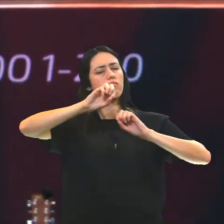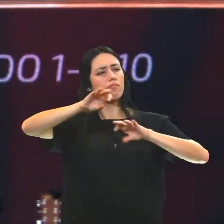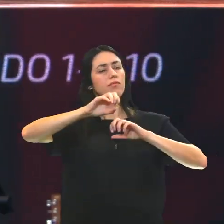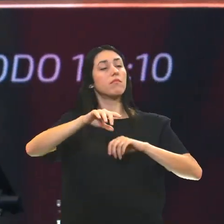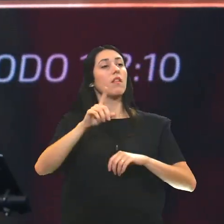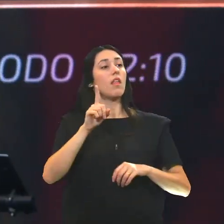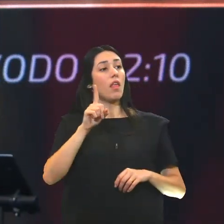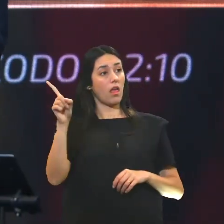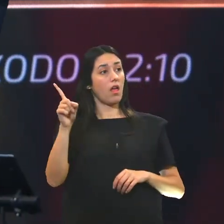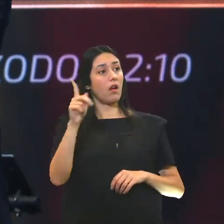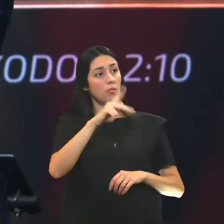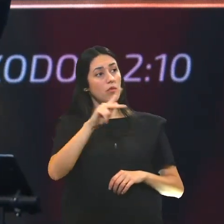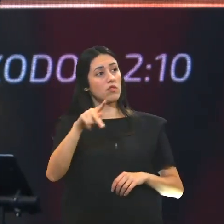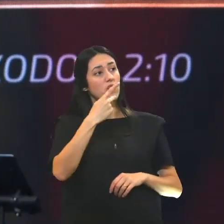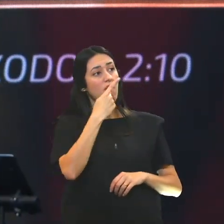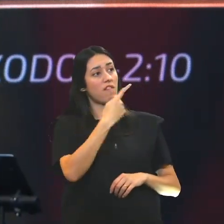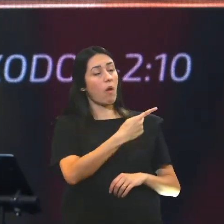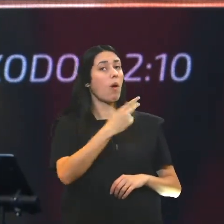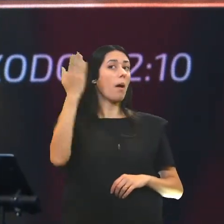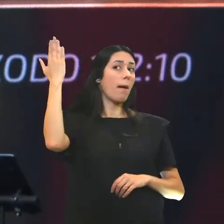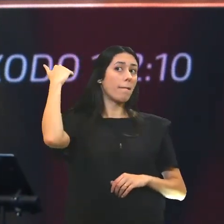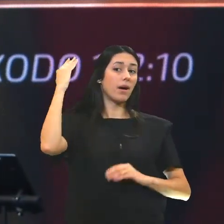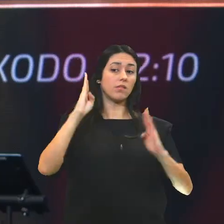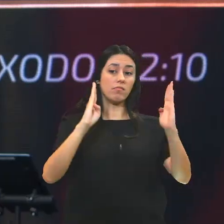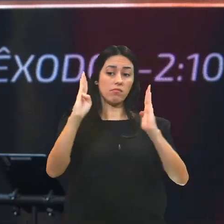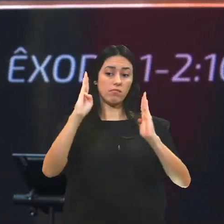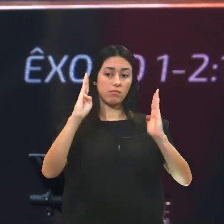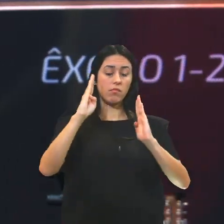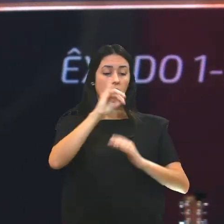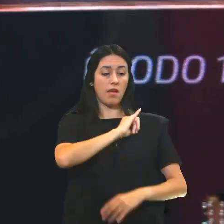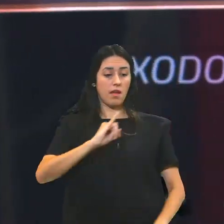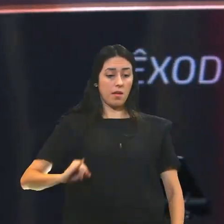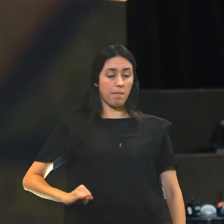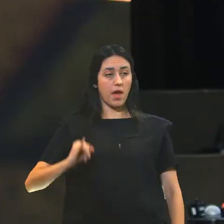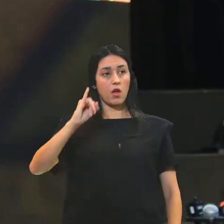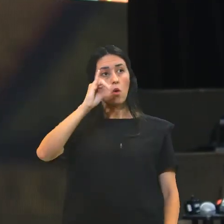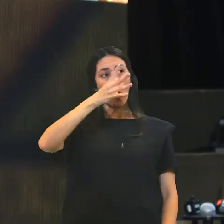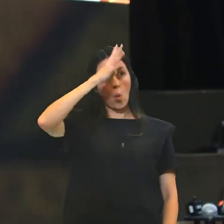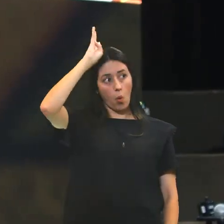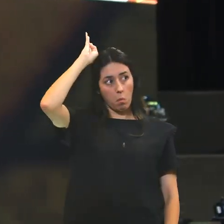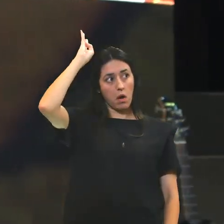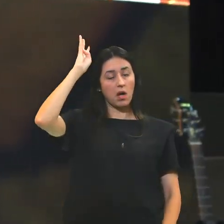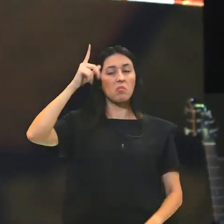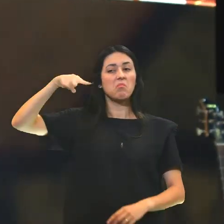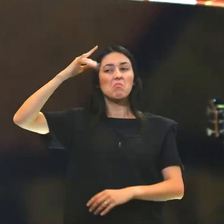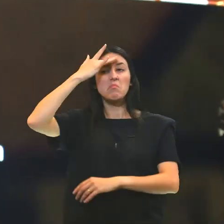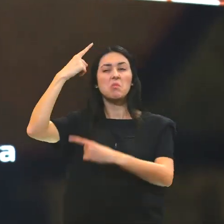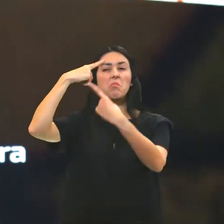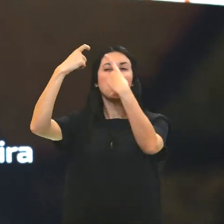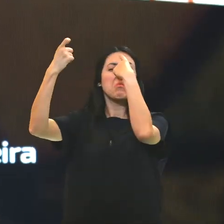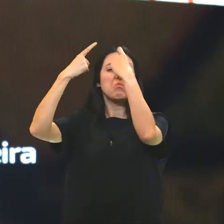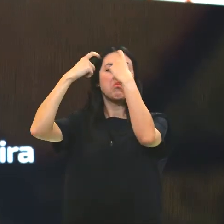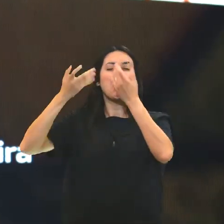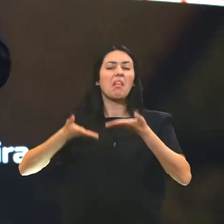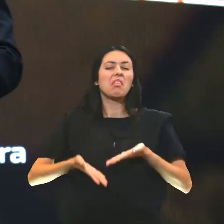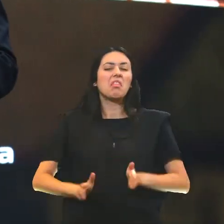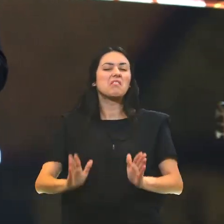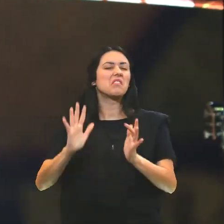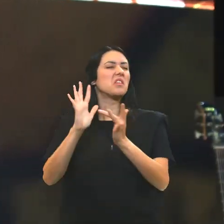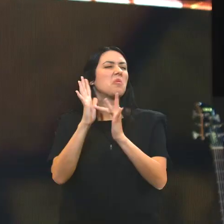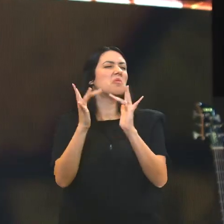algum momento disse: foi na época do Império Romano que inventaram essa ideia sobre Jesus. Uma ideia.